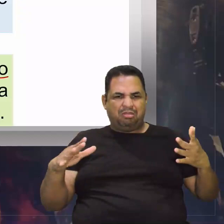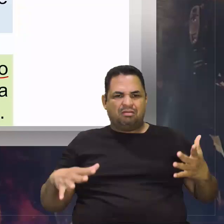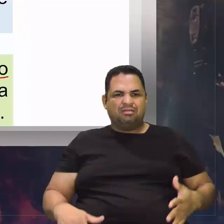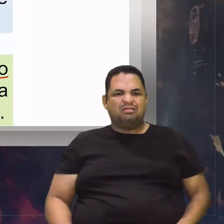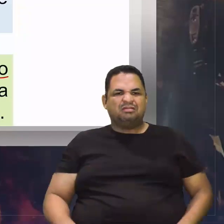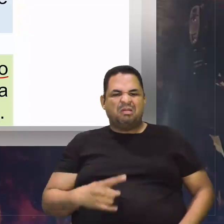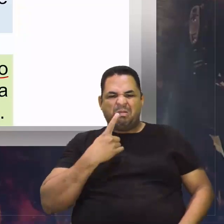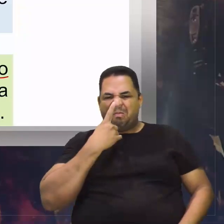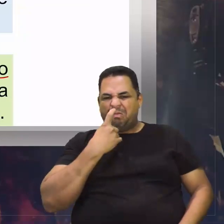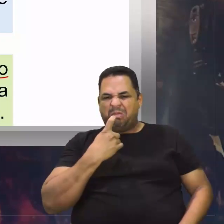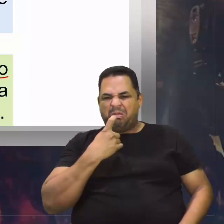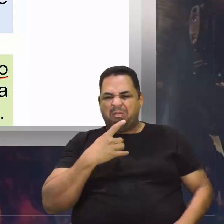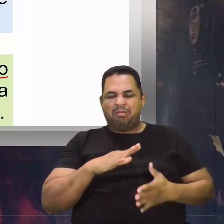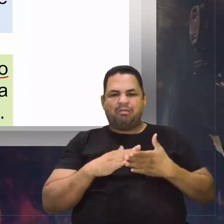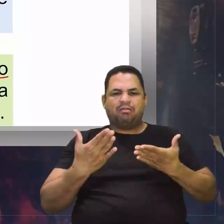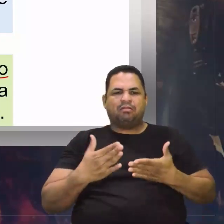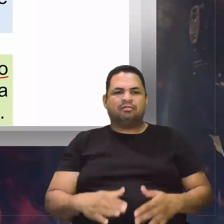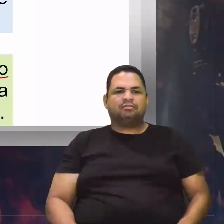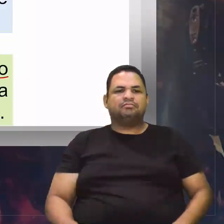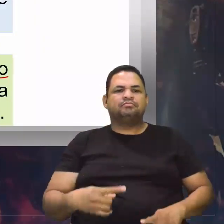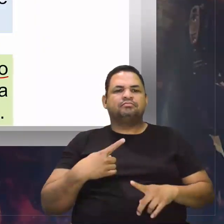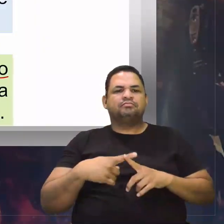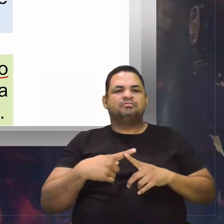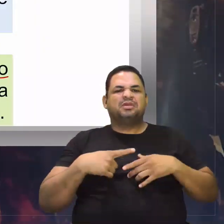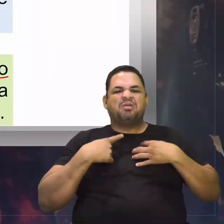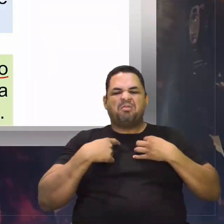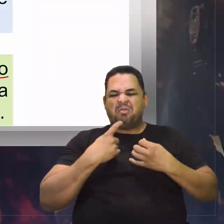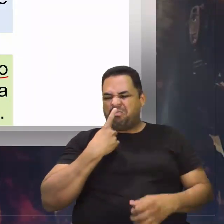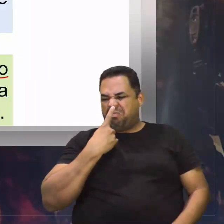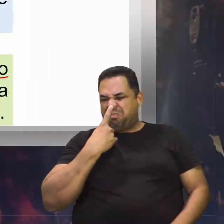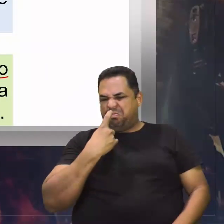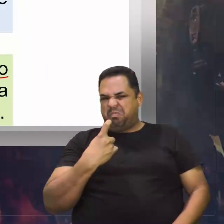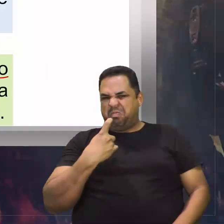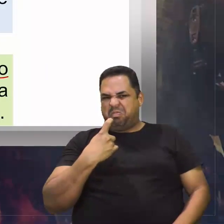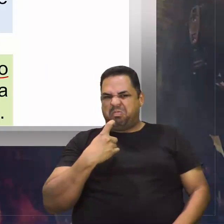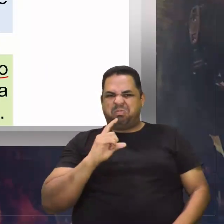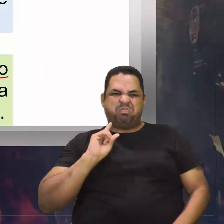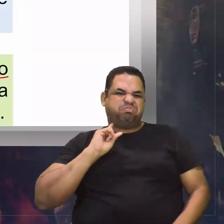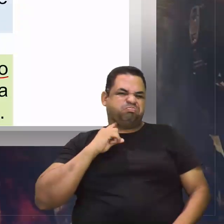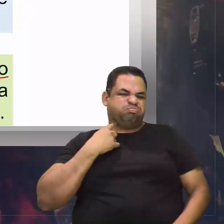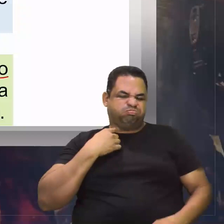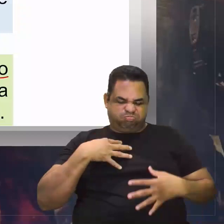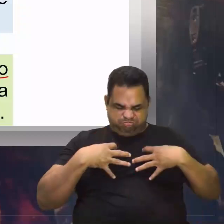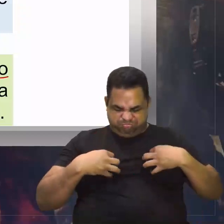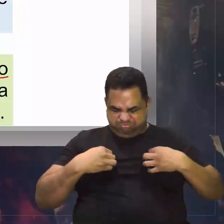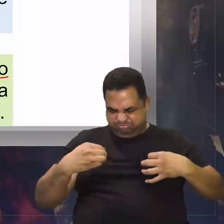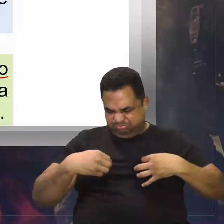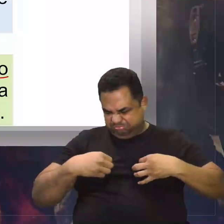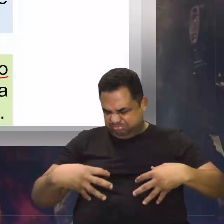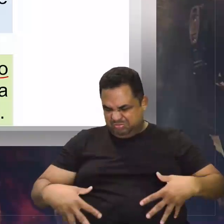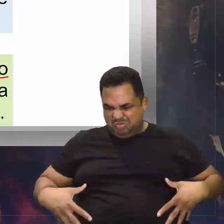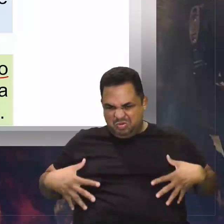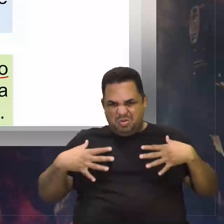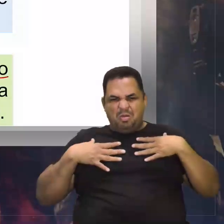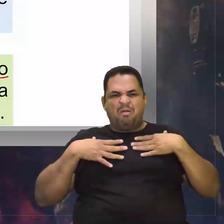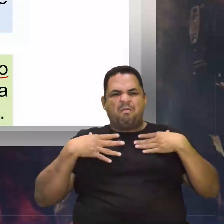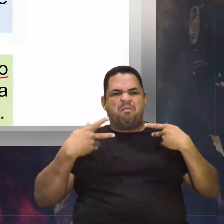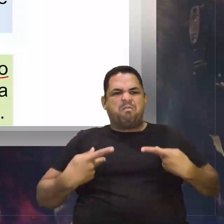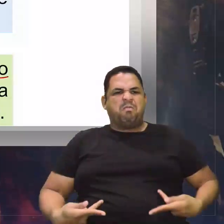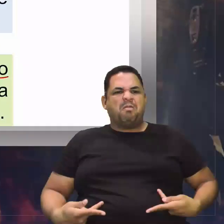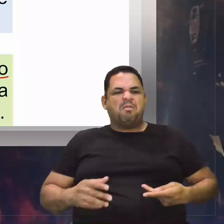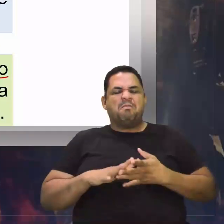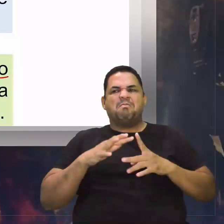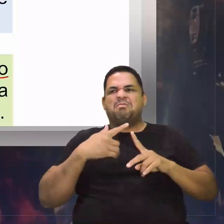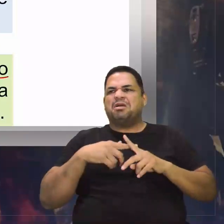vezes assim. E não trocava, não. Porque o fedor, a caatinga da roupa, do corpo, era